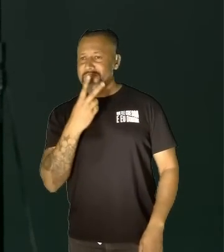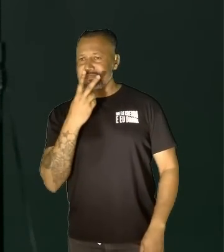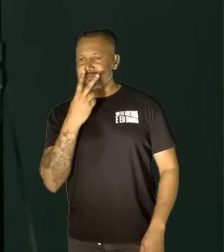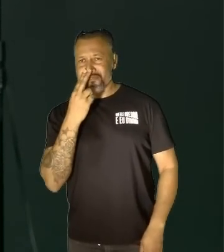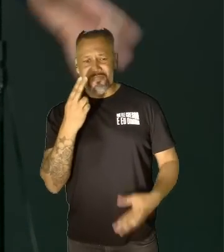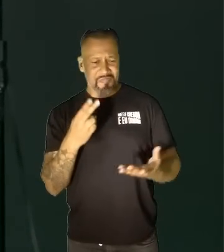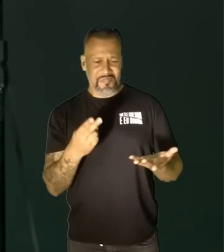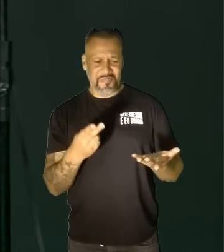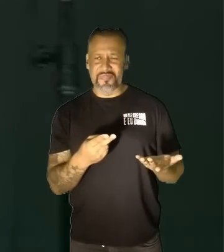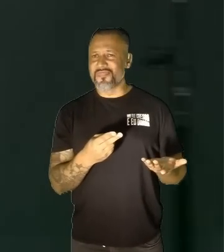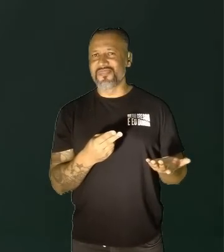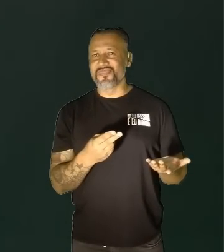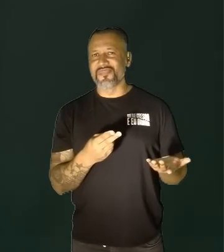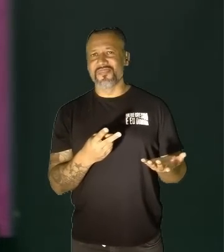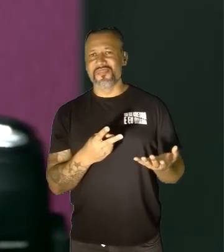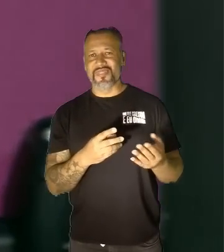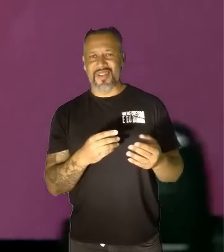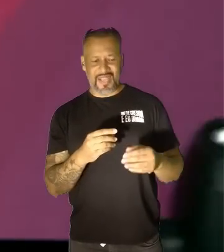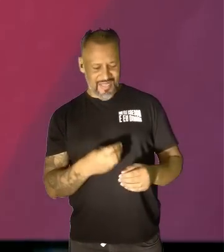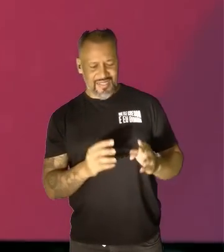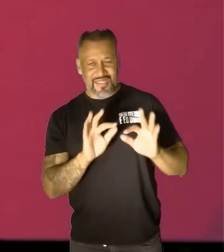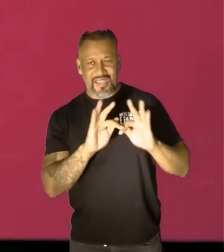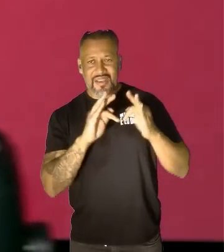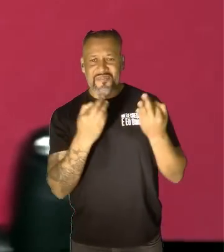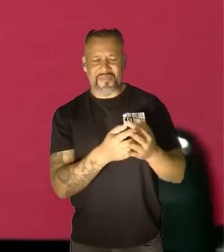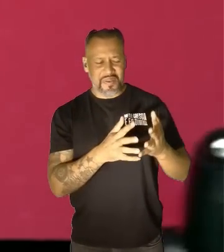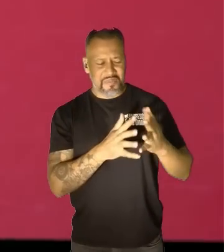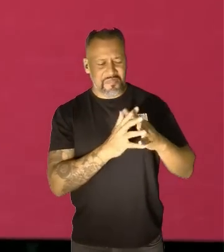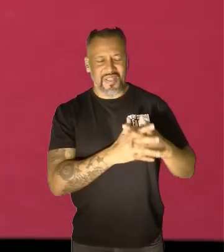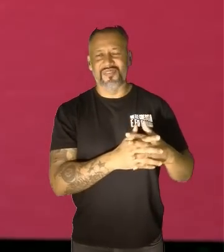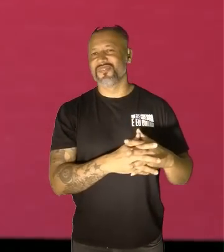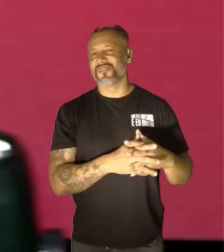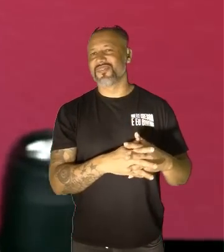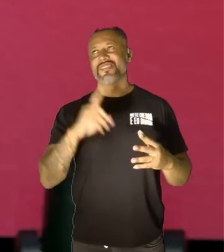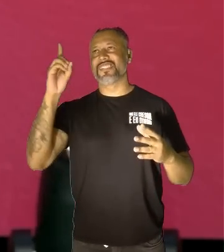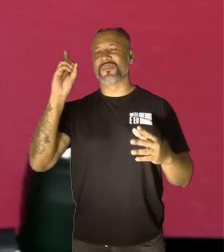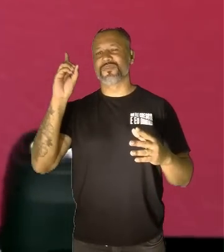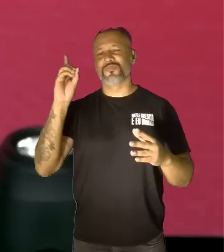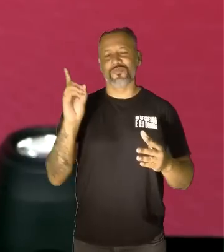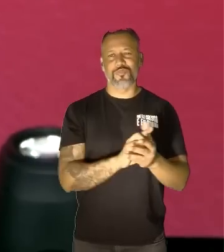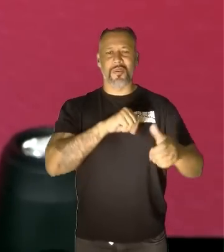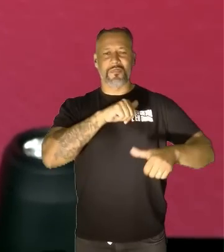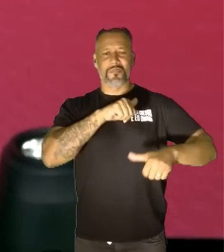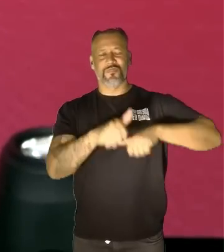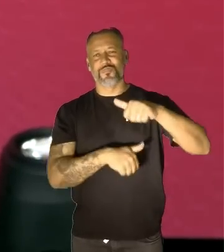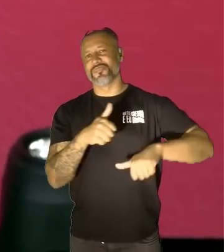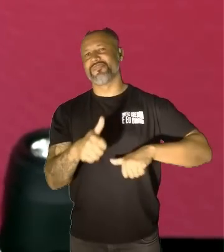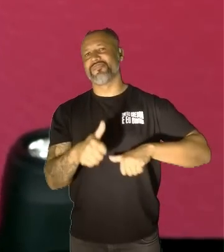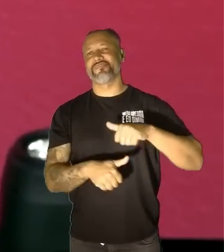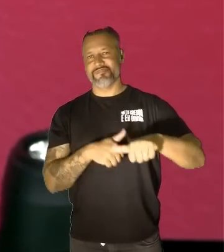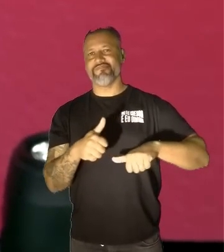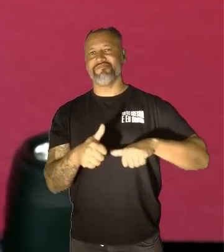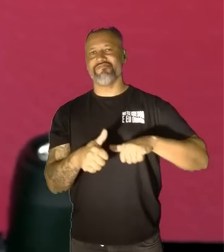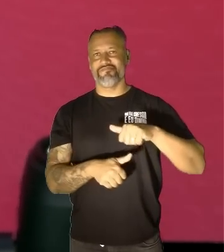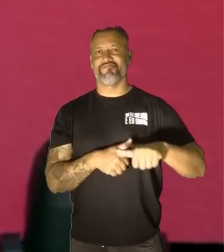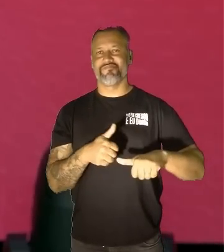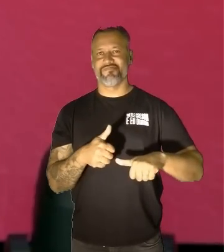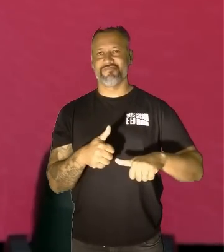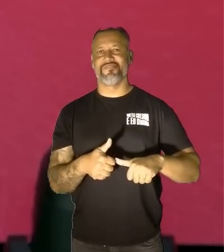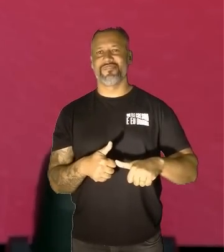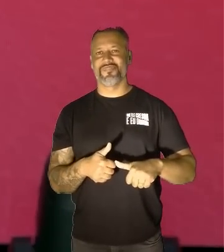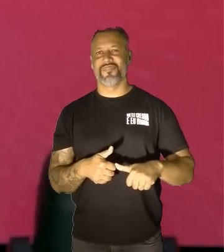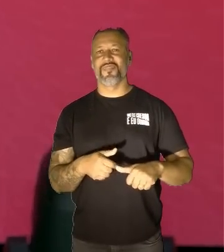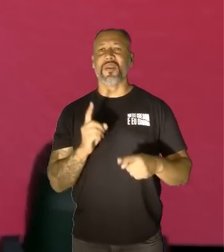tem defunto lá dentro. Deus tem óleo de alegria para você. Não é à toa que você anda diferente, não é à toa que você se